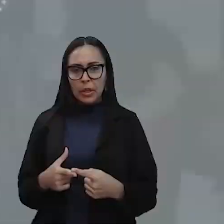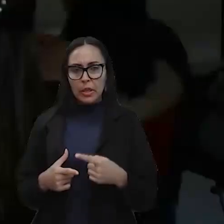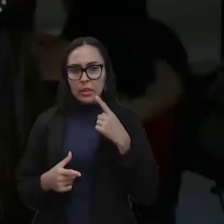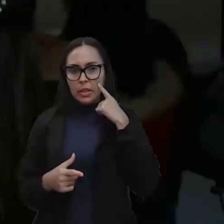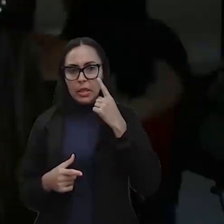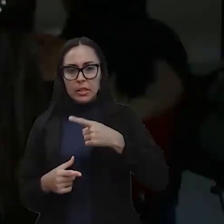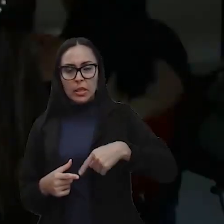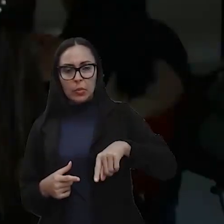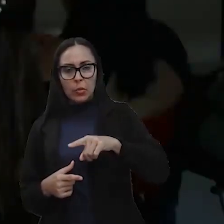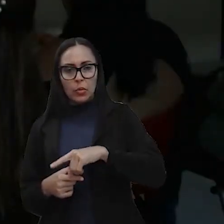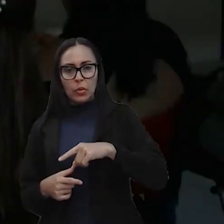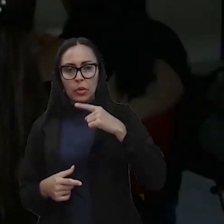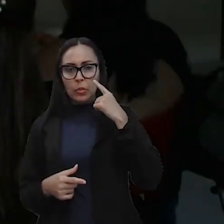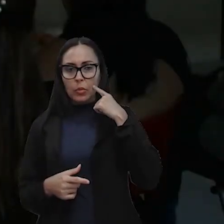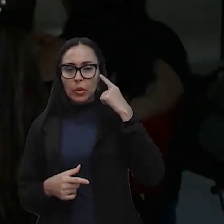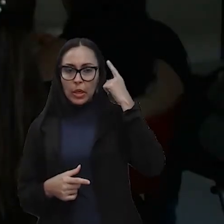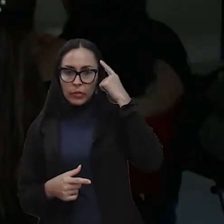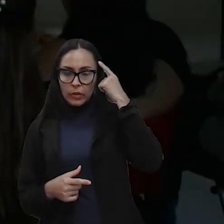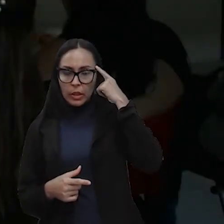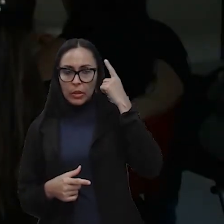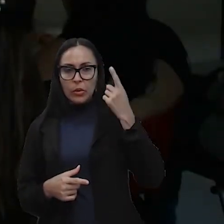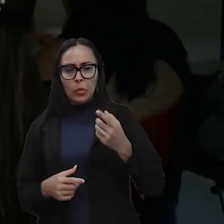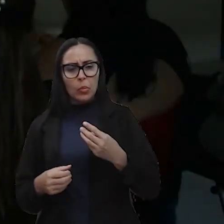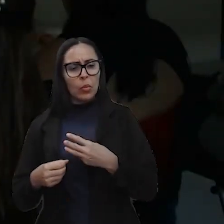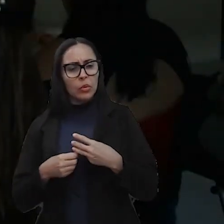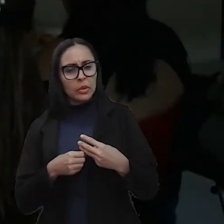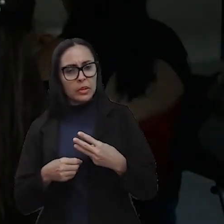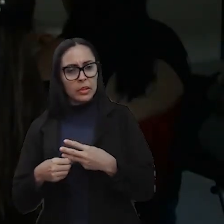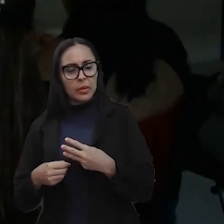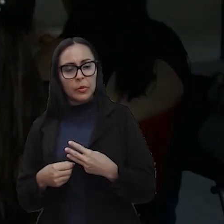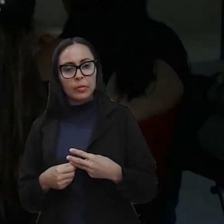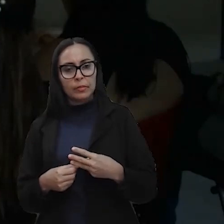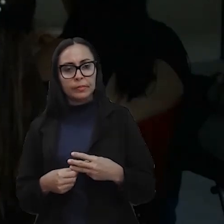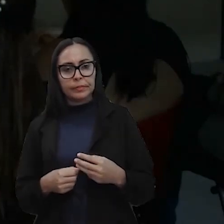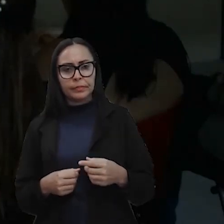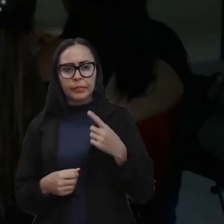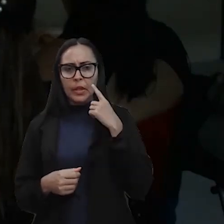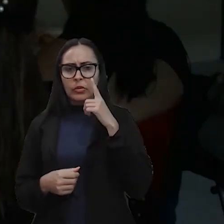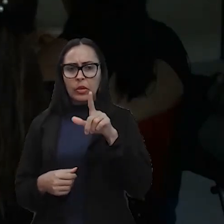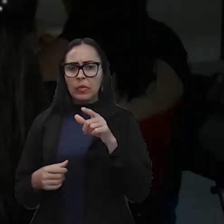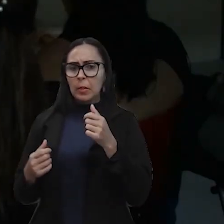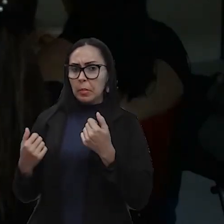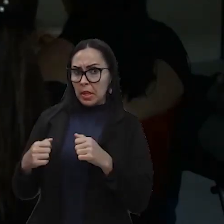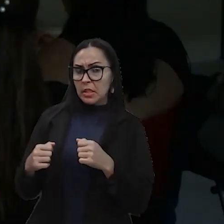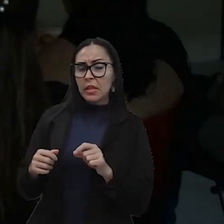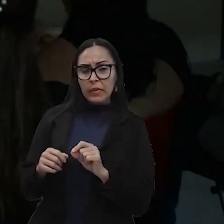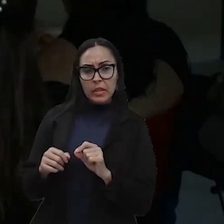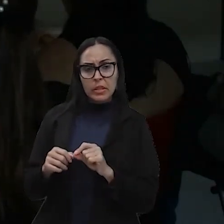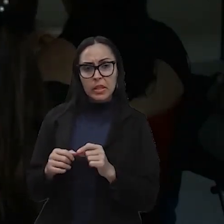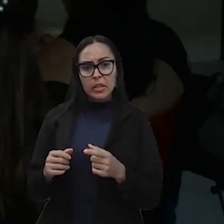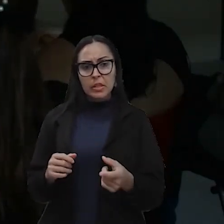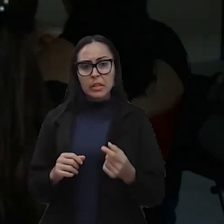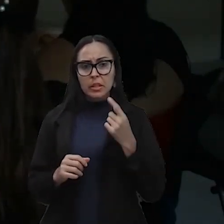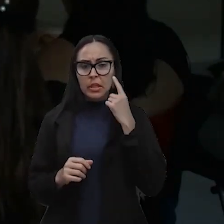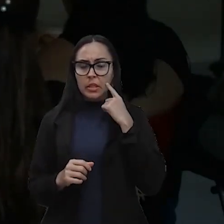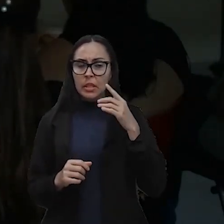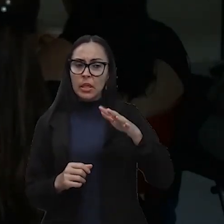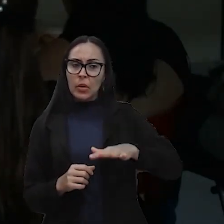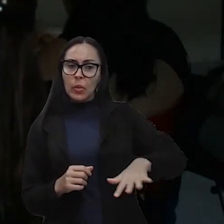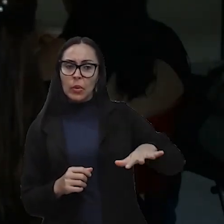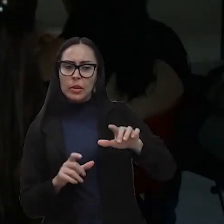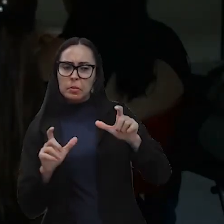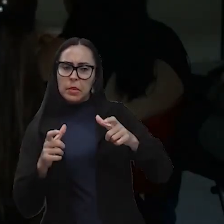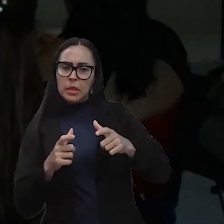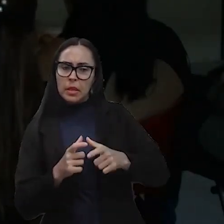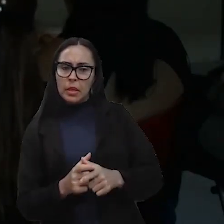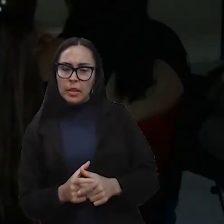enlouquecidas, mas aí os municípios, por sua vez, dizem, olha, a gente não precisa fazer isso porque tem uma incidência que é pequena. Mas assim, essa